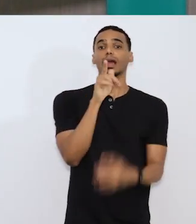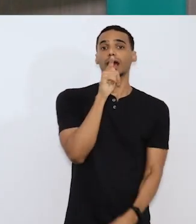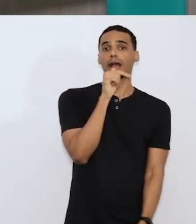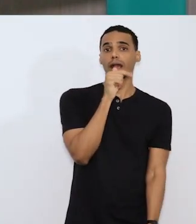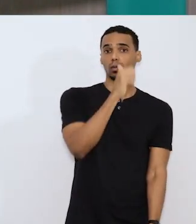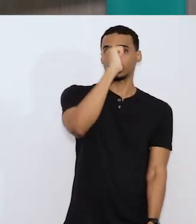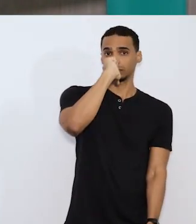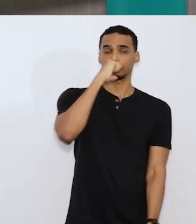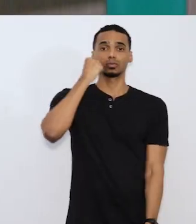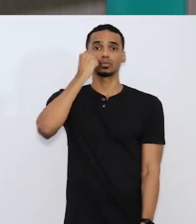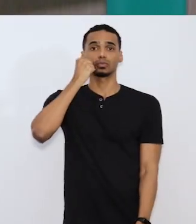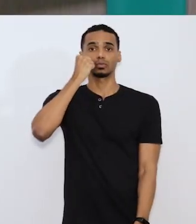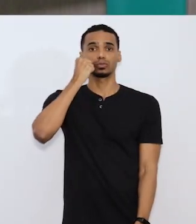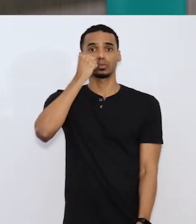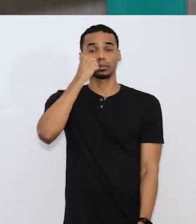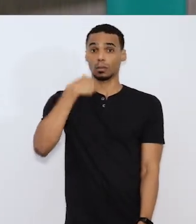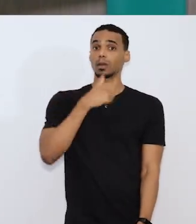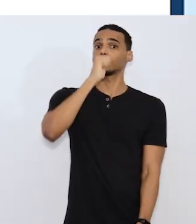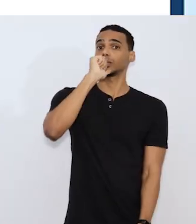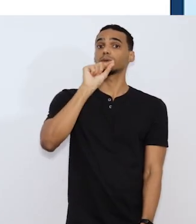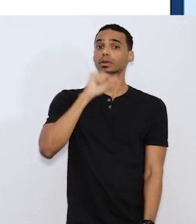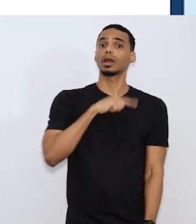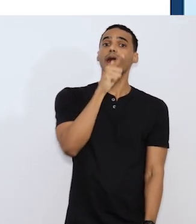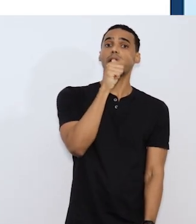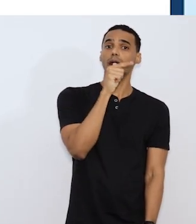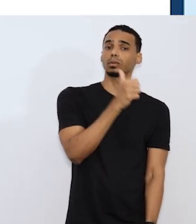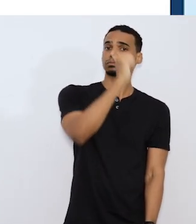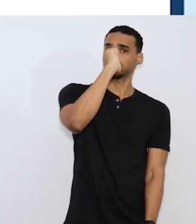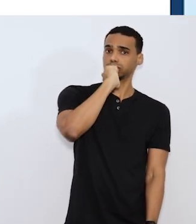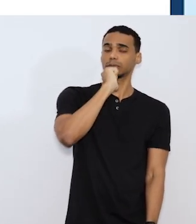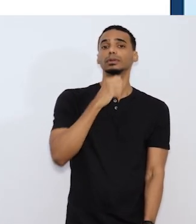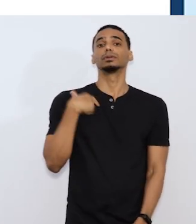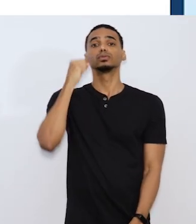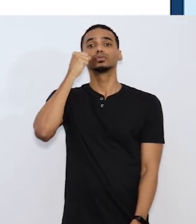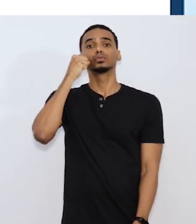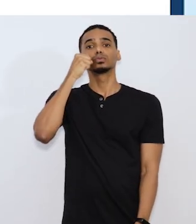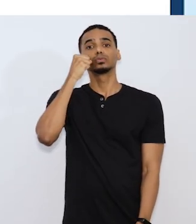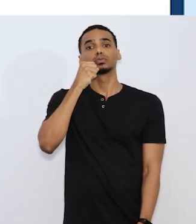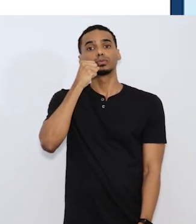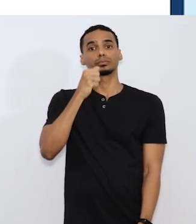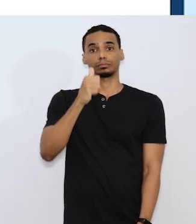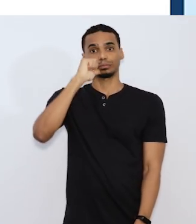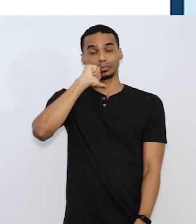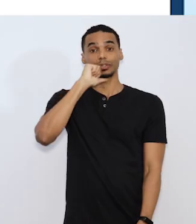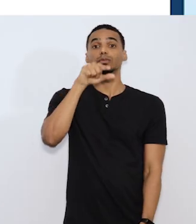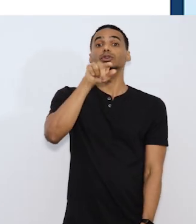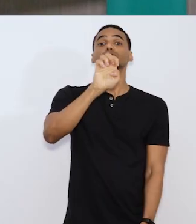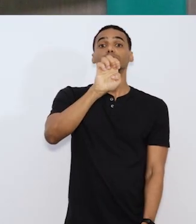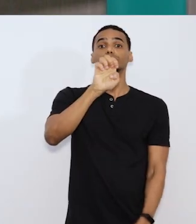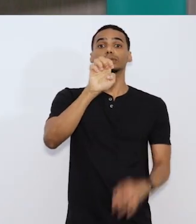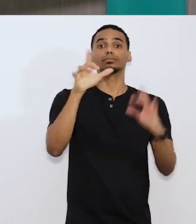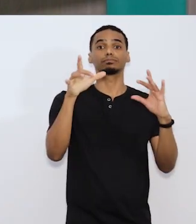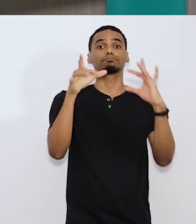água e suco. O que foi que eu bebi? Eu bebi água e suco. O que é que esse i está falando ali?